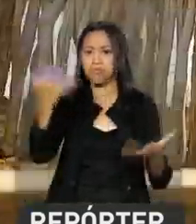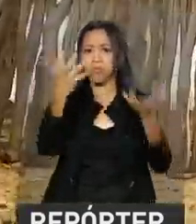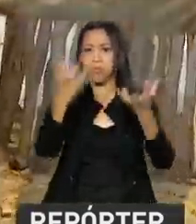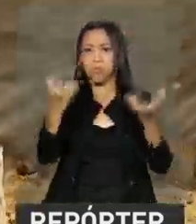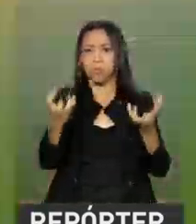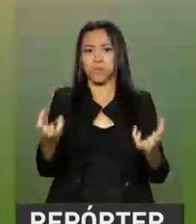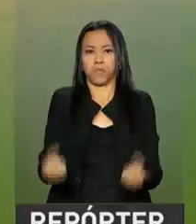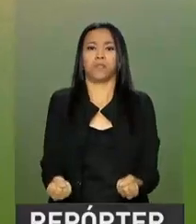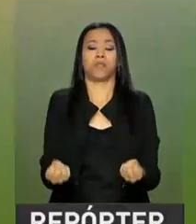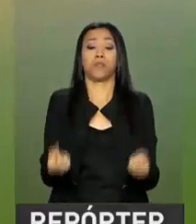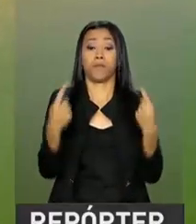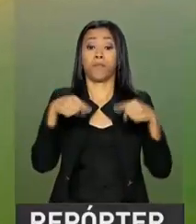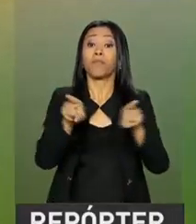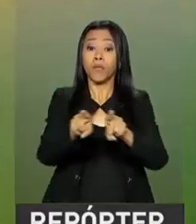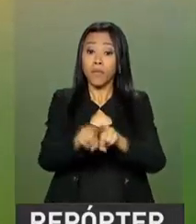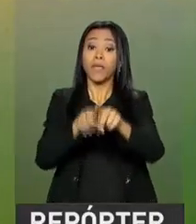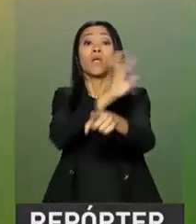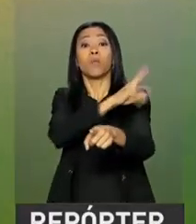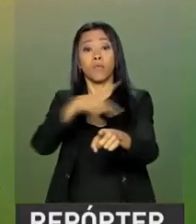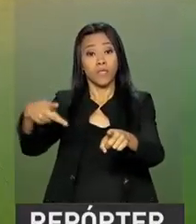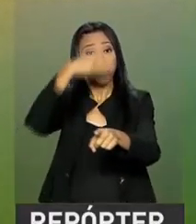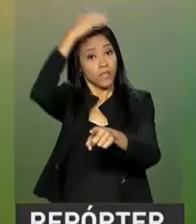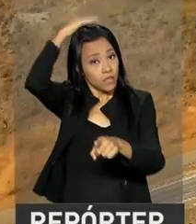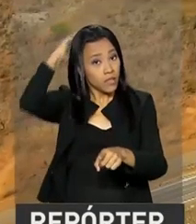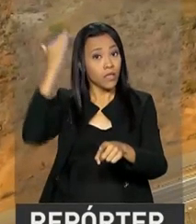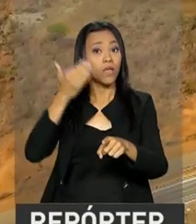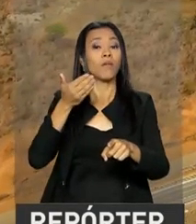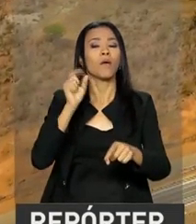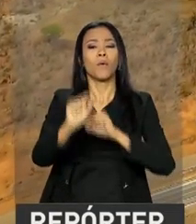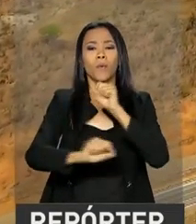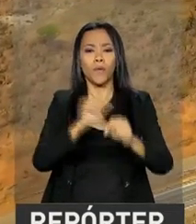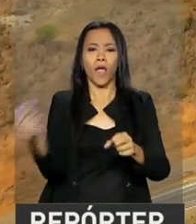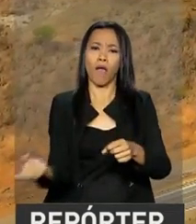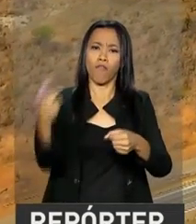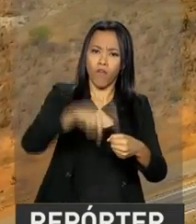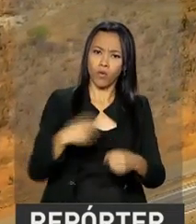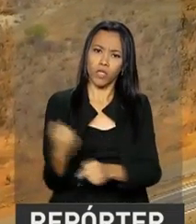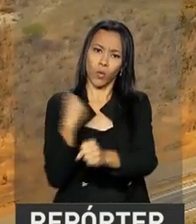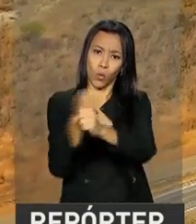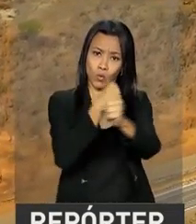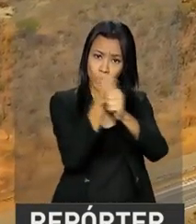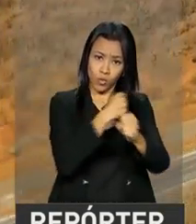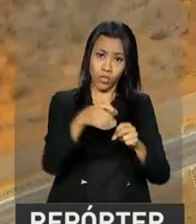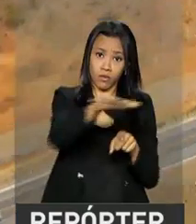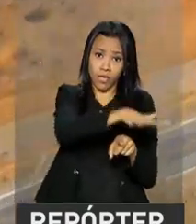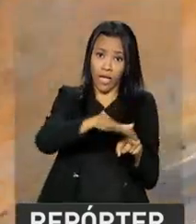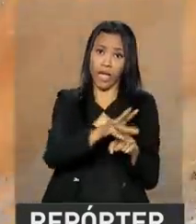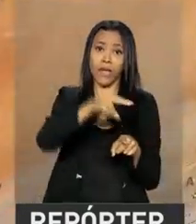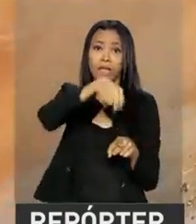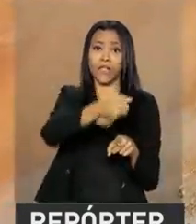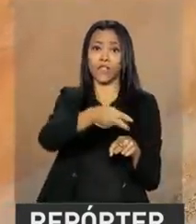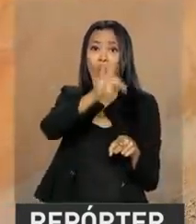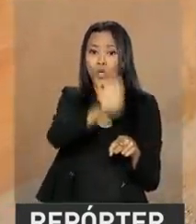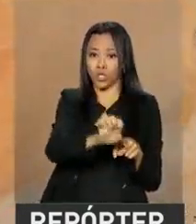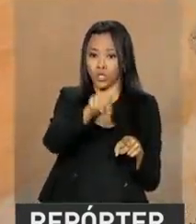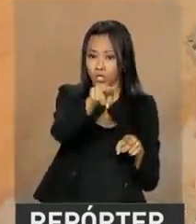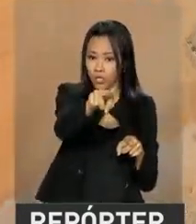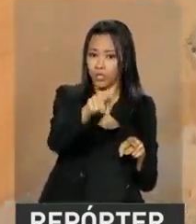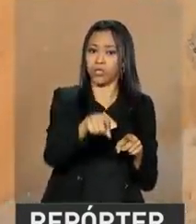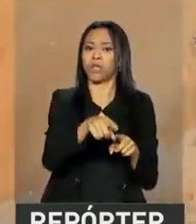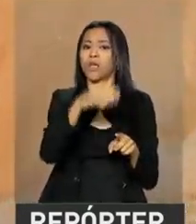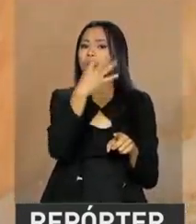diminuindo. O presidente também conseguiu promover a retomada das obras no Eixo Norte. O sistema, que envolve ao